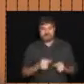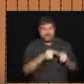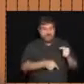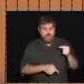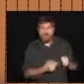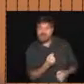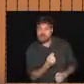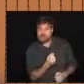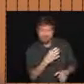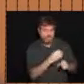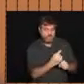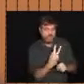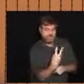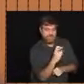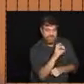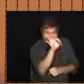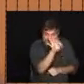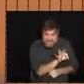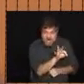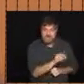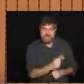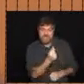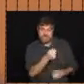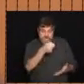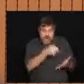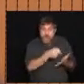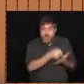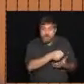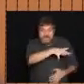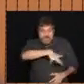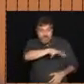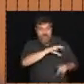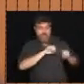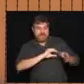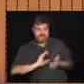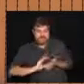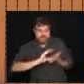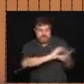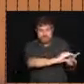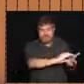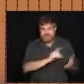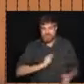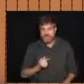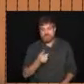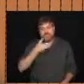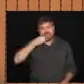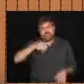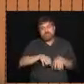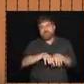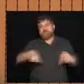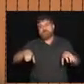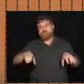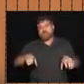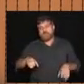a comida que a gente serve para os alunos, como um investimento na educação. É a parte dos